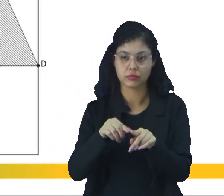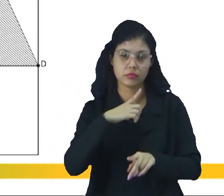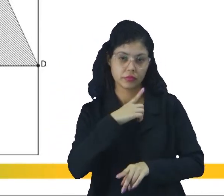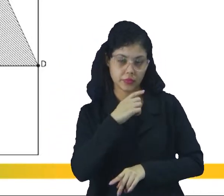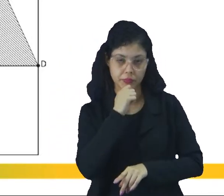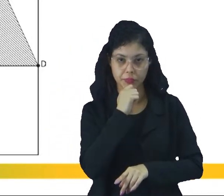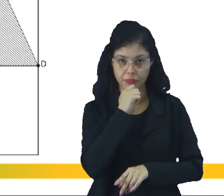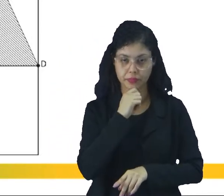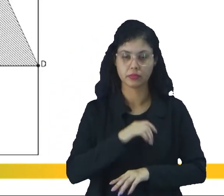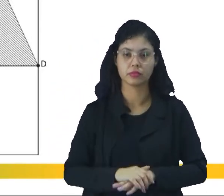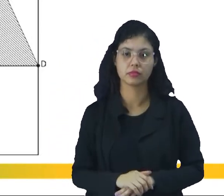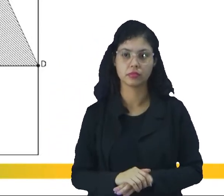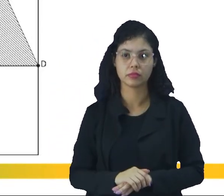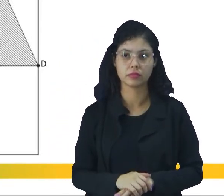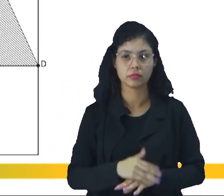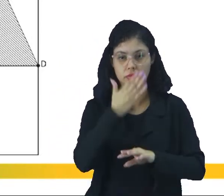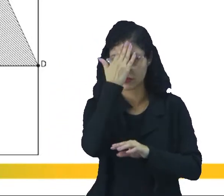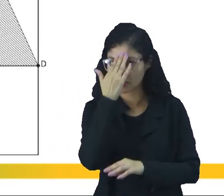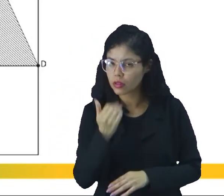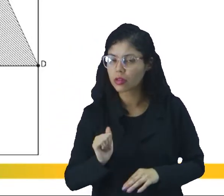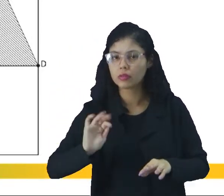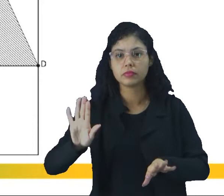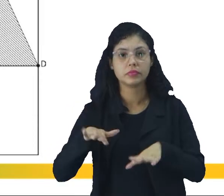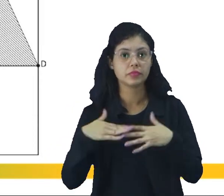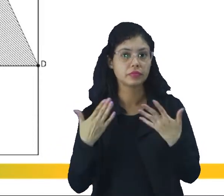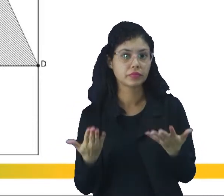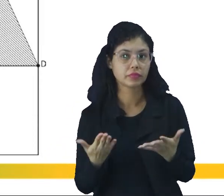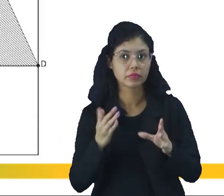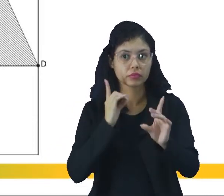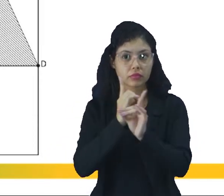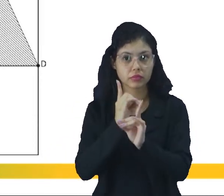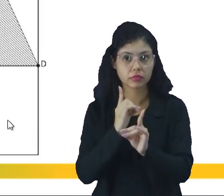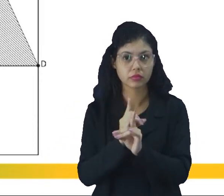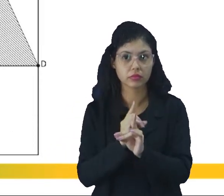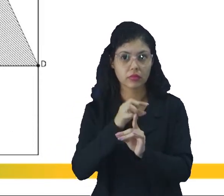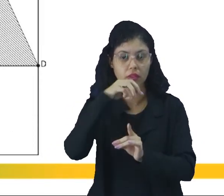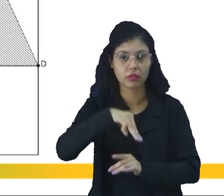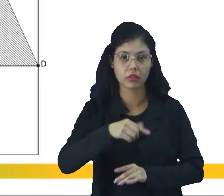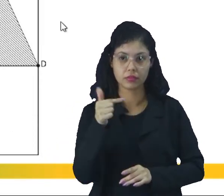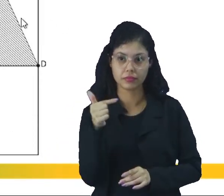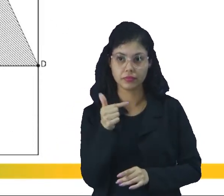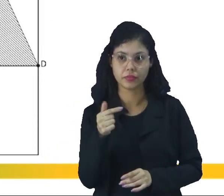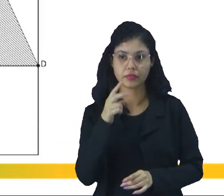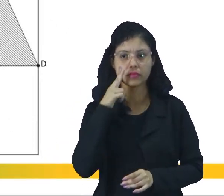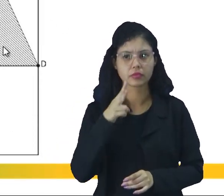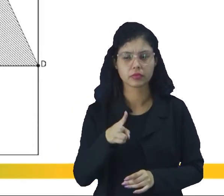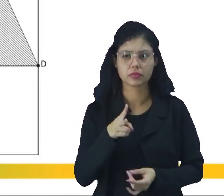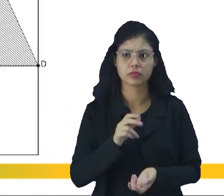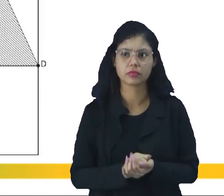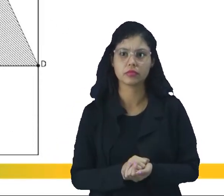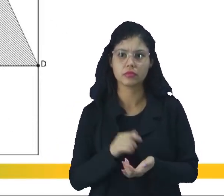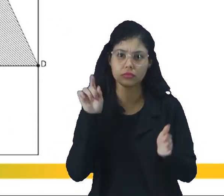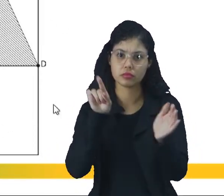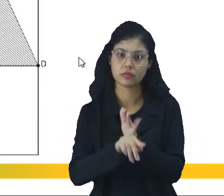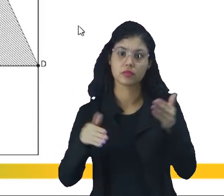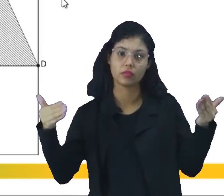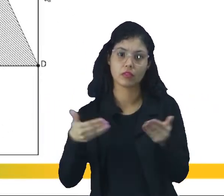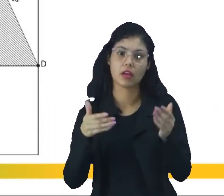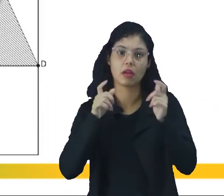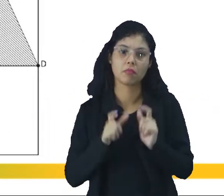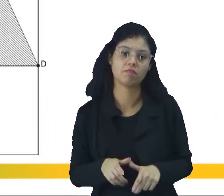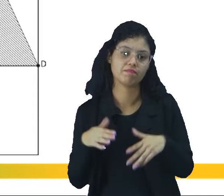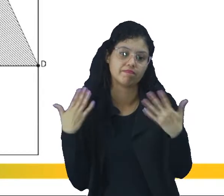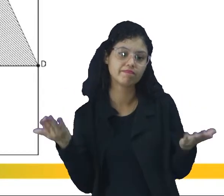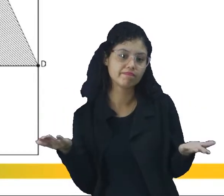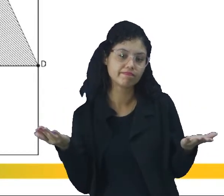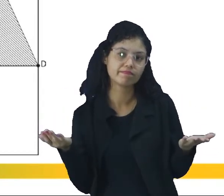aqui. Tá? Eu quero saber qual é a área achurada em metros quadrados. Muita gente, quando vê um negócio desse, pergunta, e agora, para onde é que eu vou